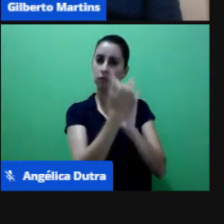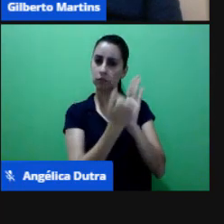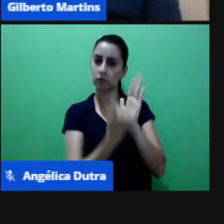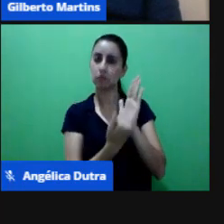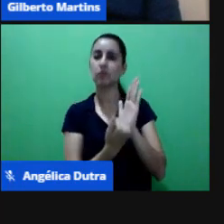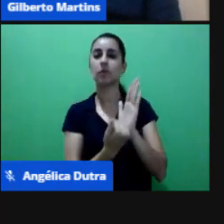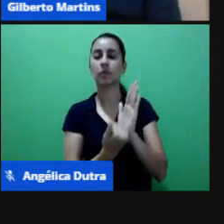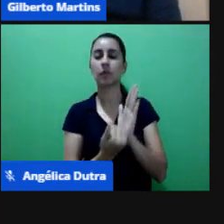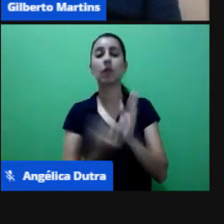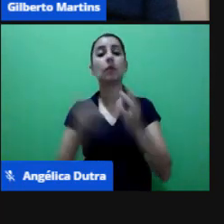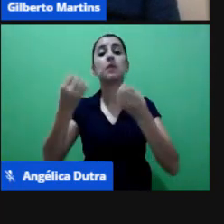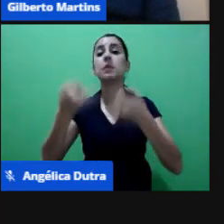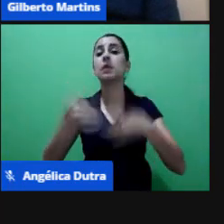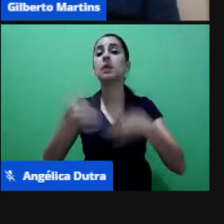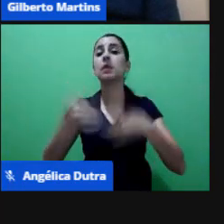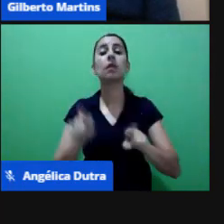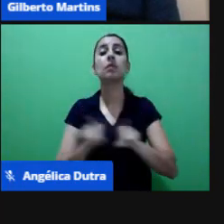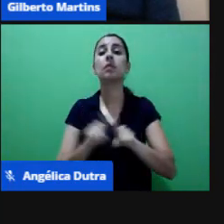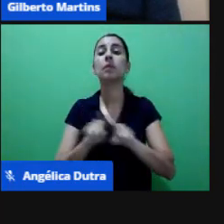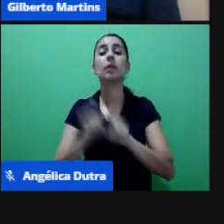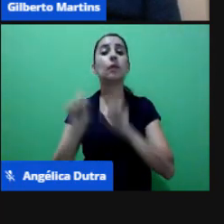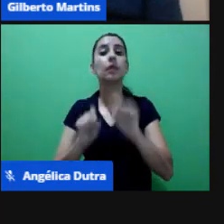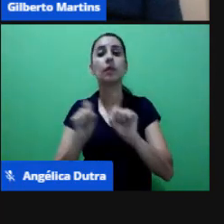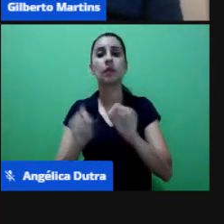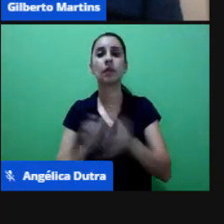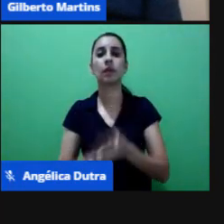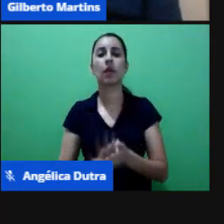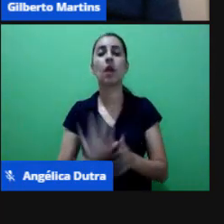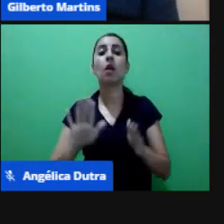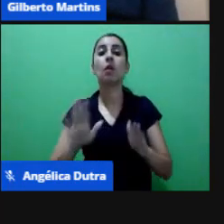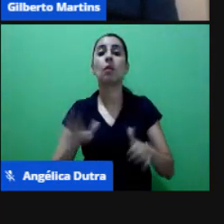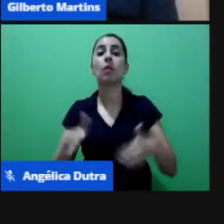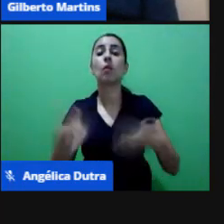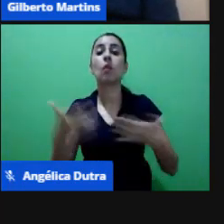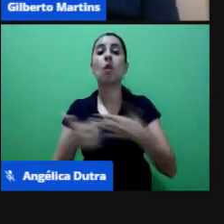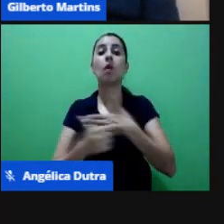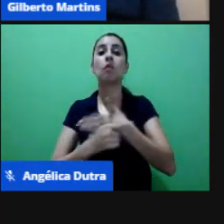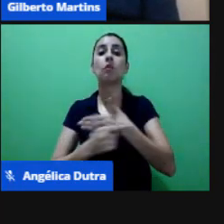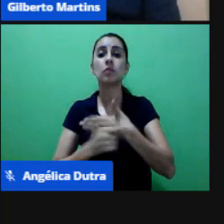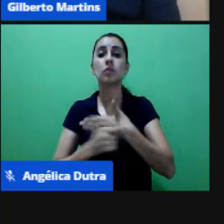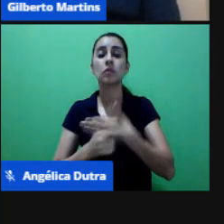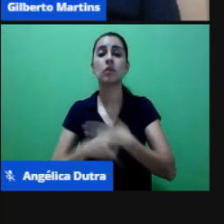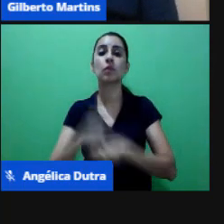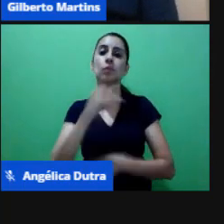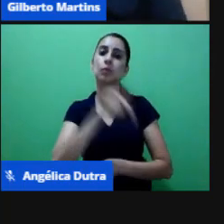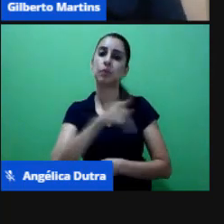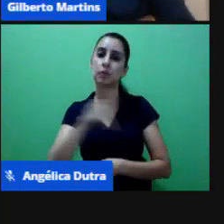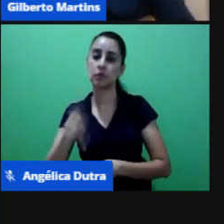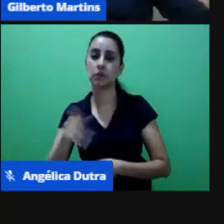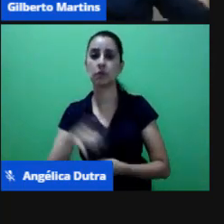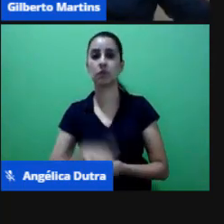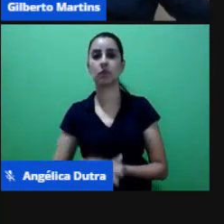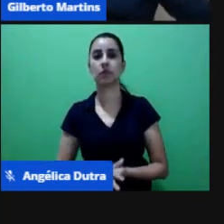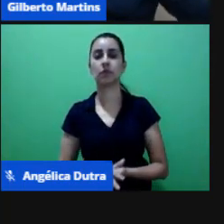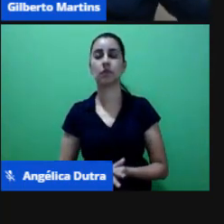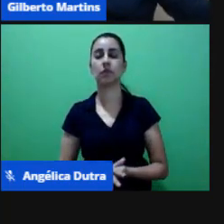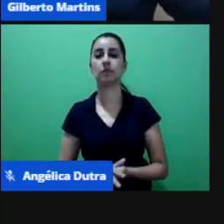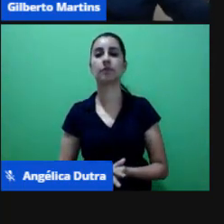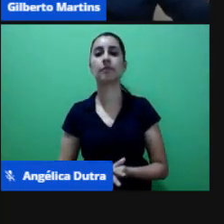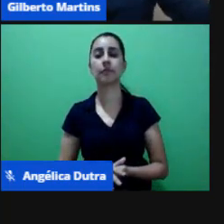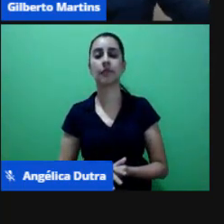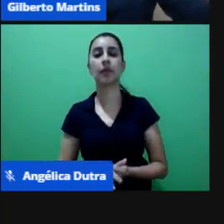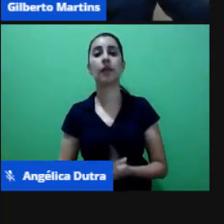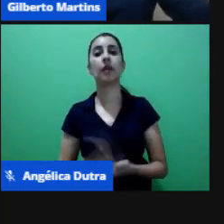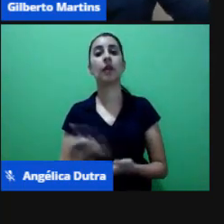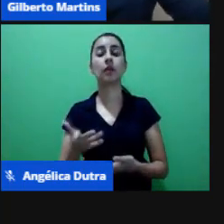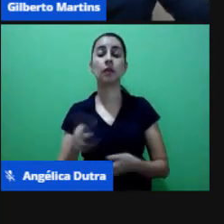momento, sobre as atribuições do professor, ou seja, as funções, as ações do professor que estará envolvido